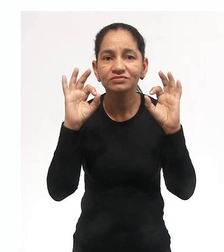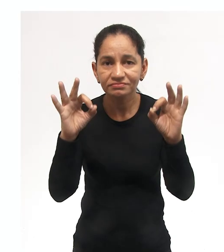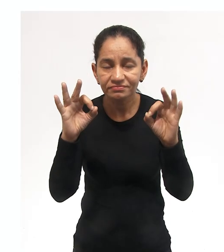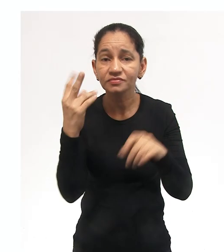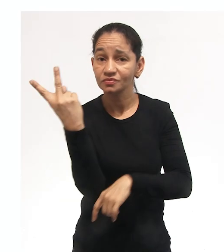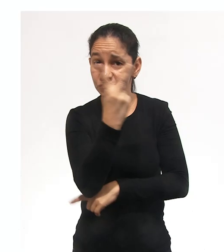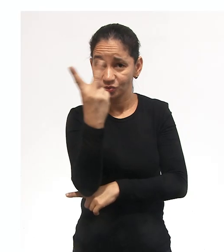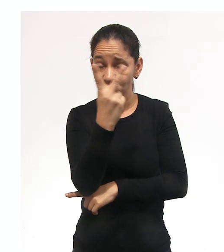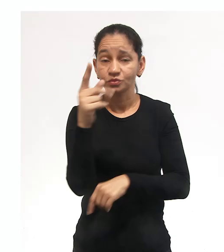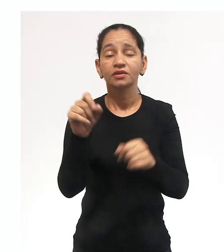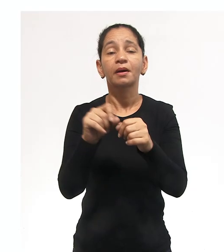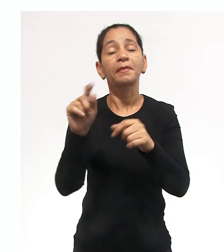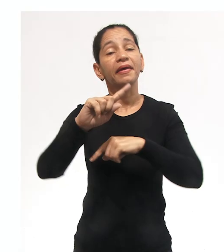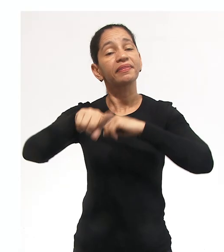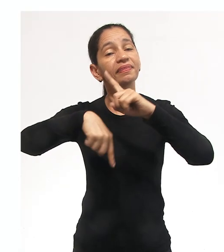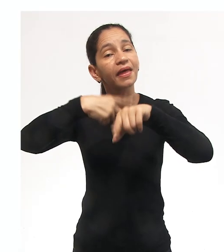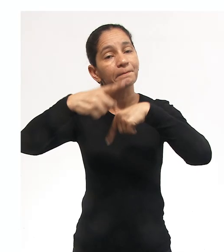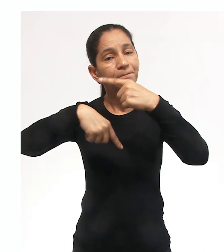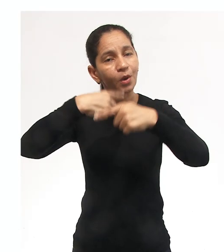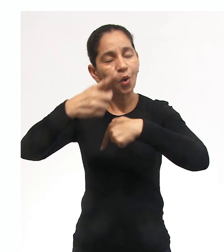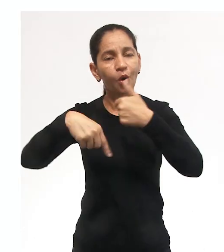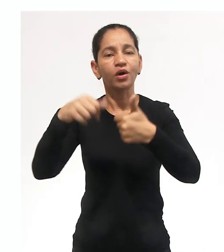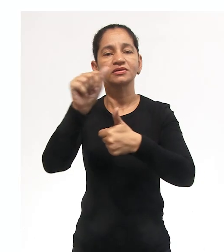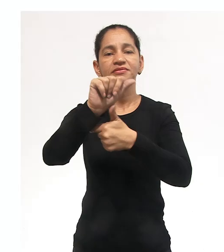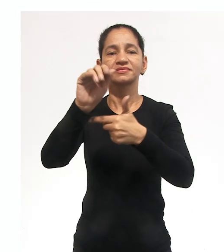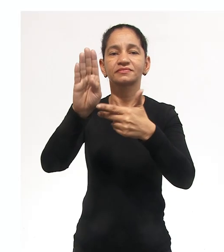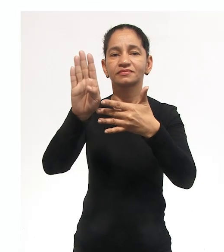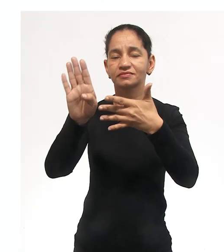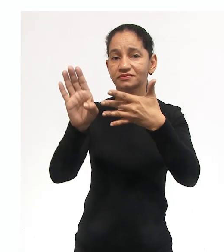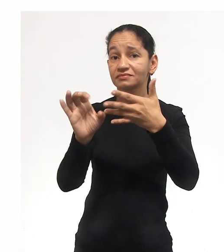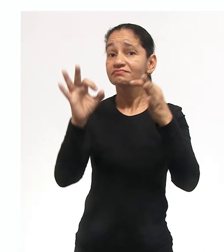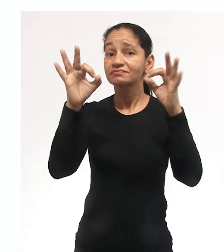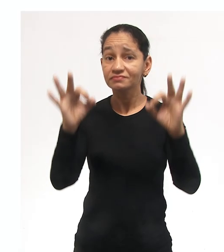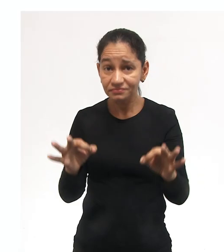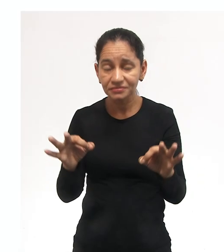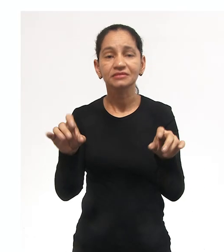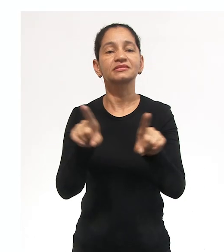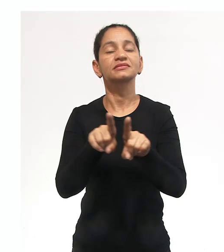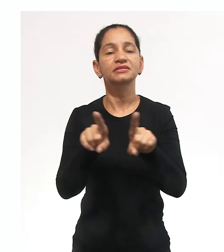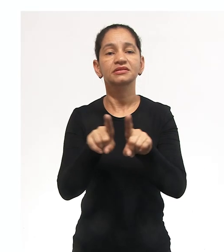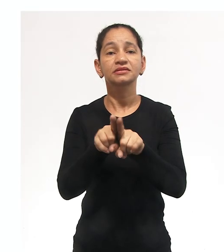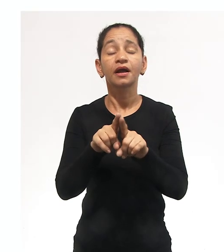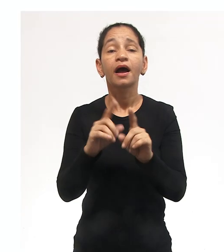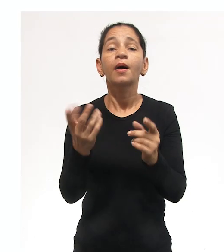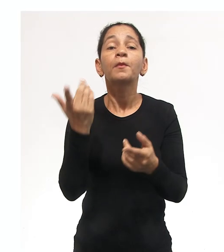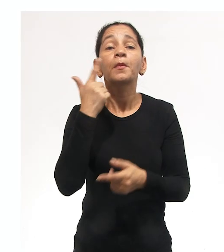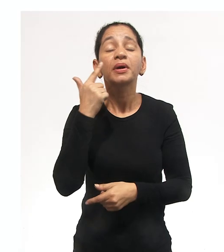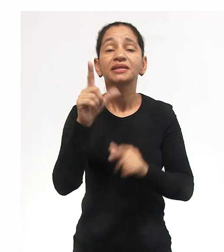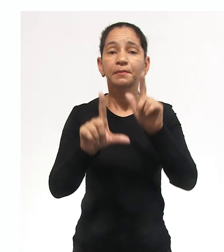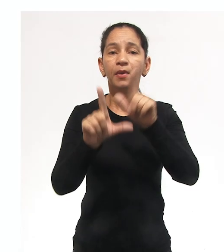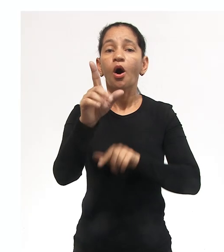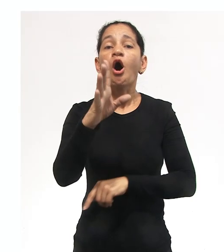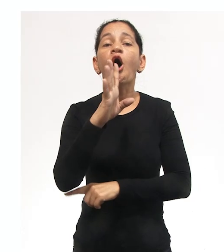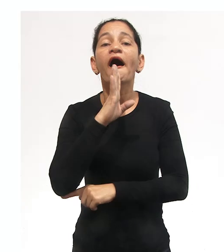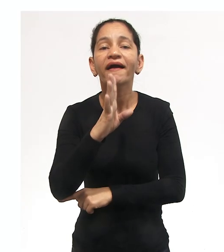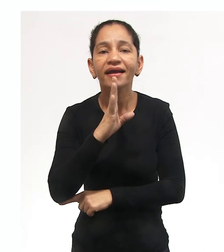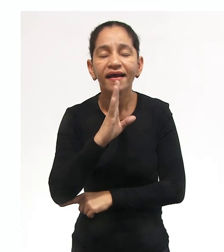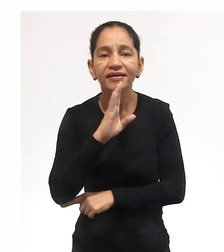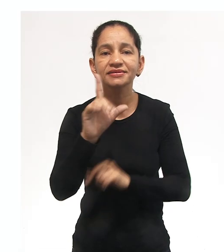vamos também trabalhar a alfabetização, que é o processo de aprendizado do alfabeto, que